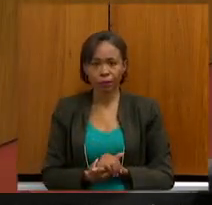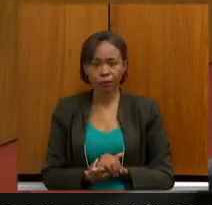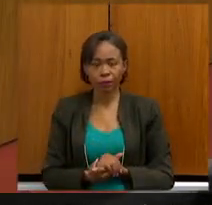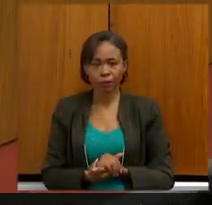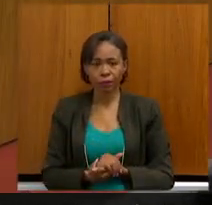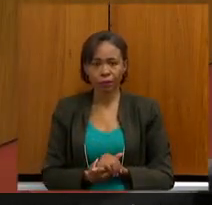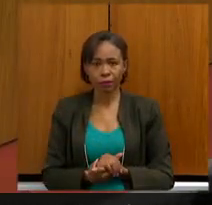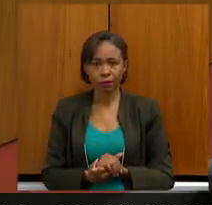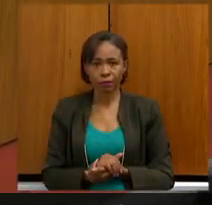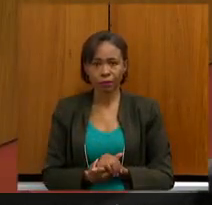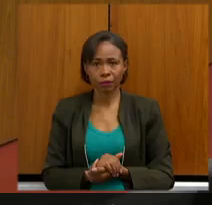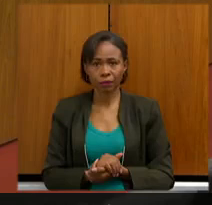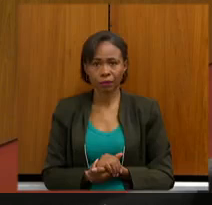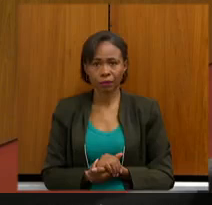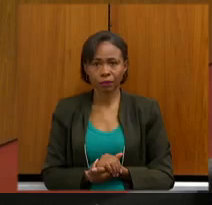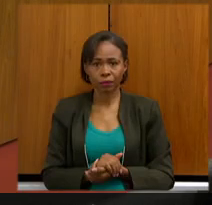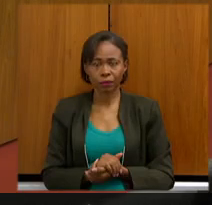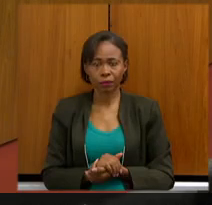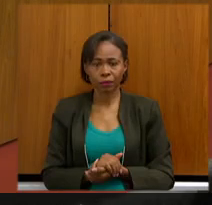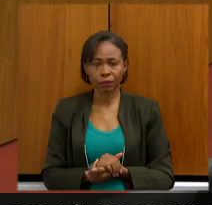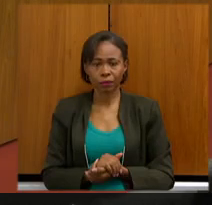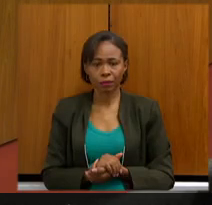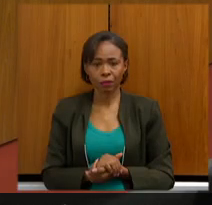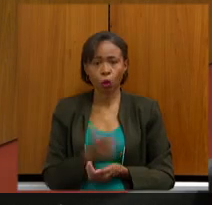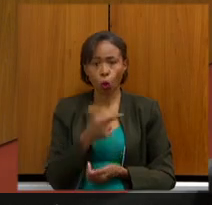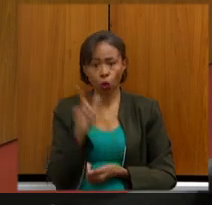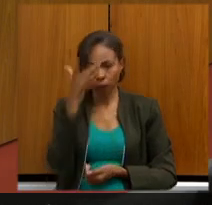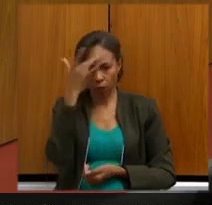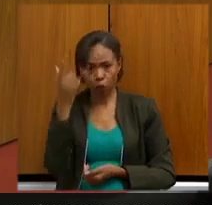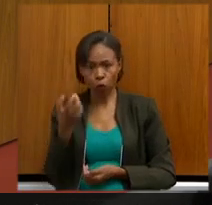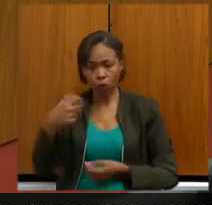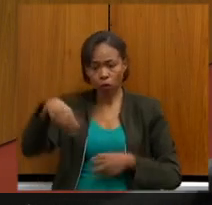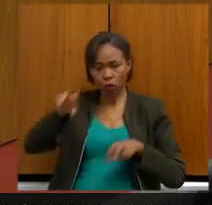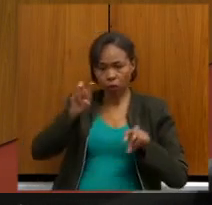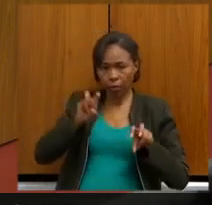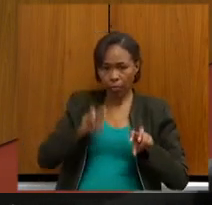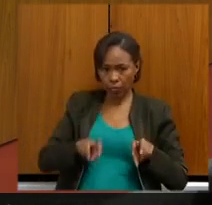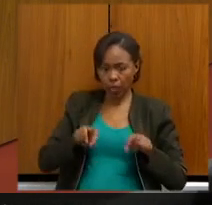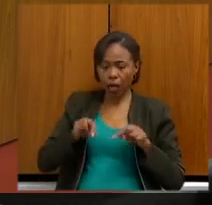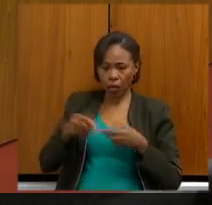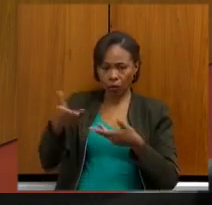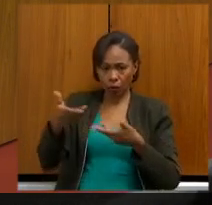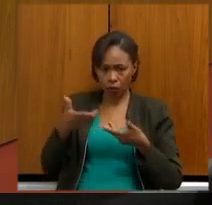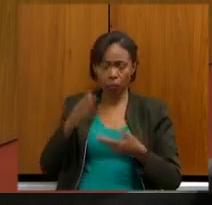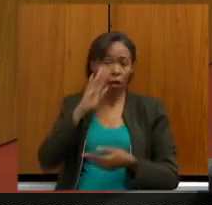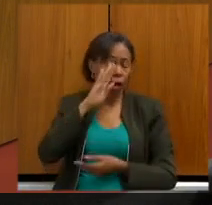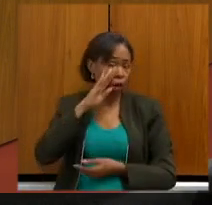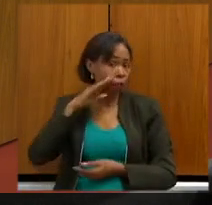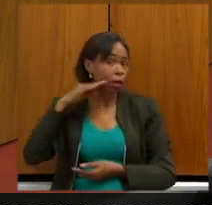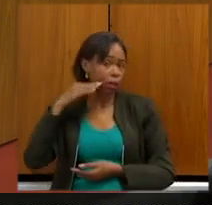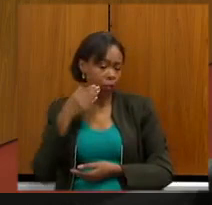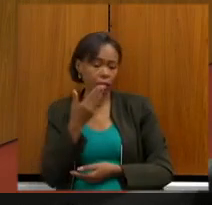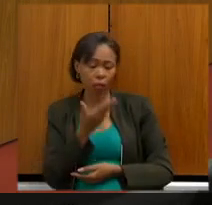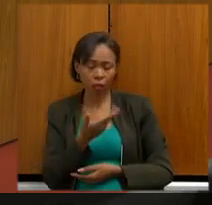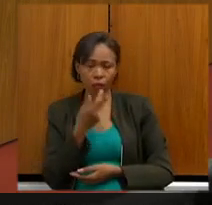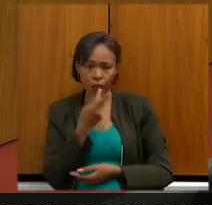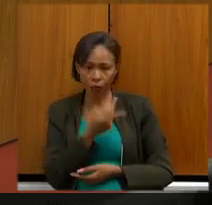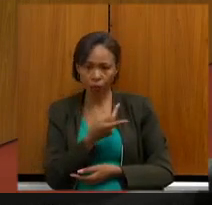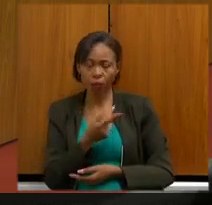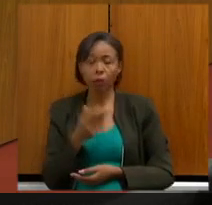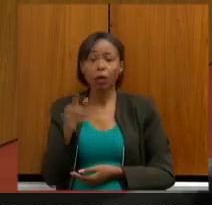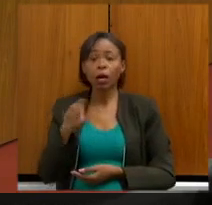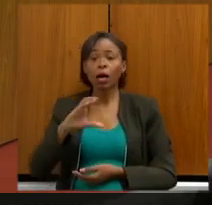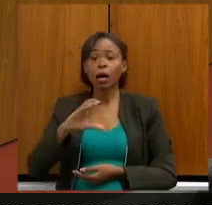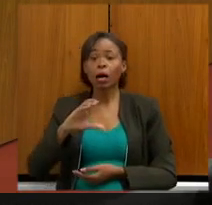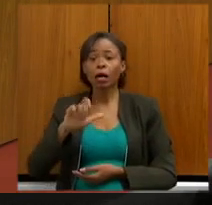hoje eu vou trazer mais um componente da mesa e já passo a palavra para deputada Beatriz Cerqueira eu convido a